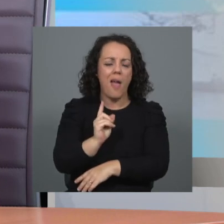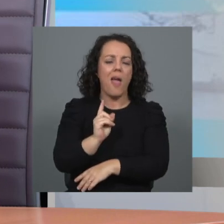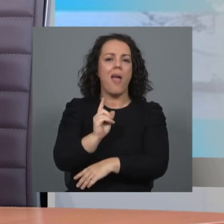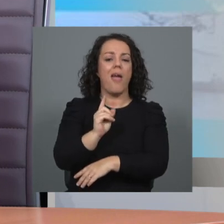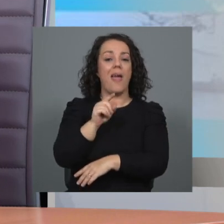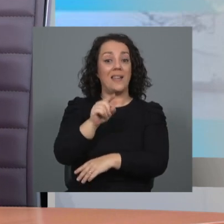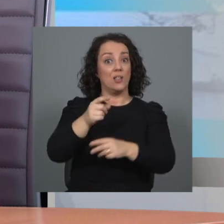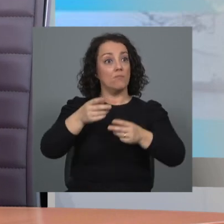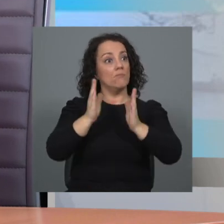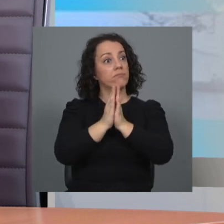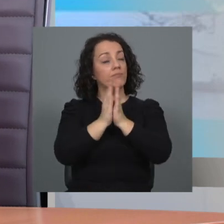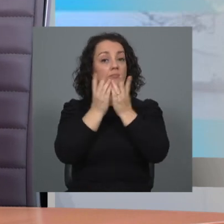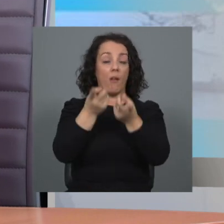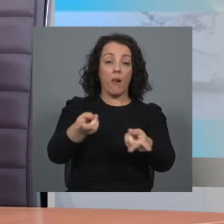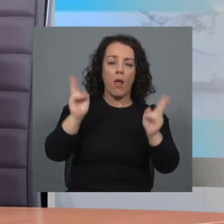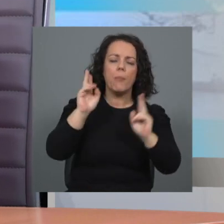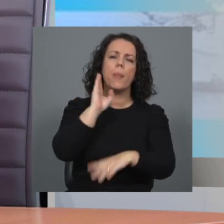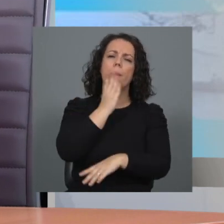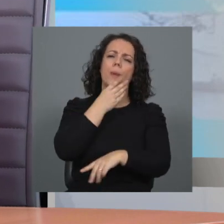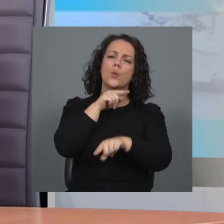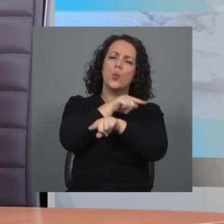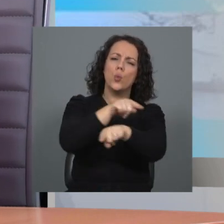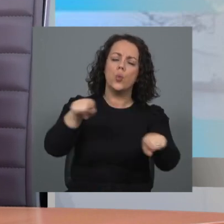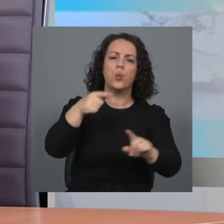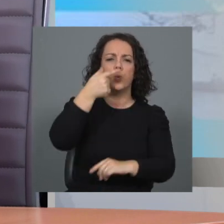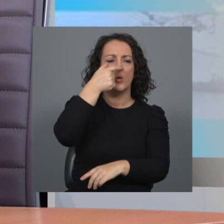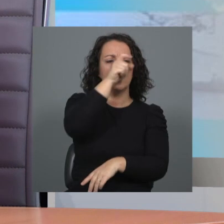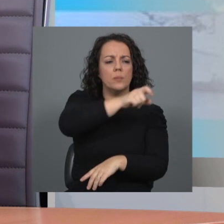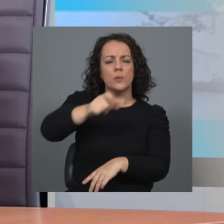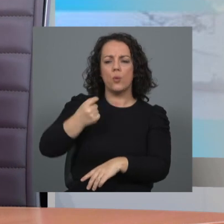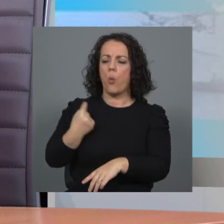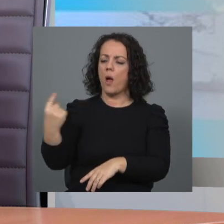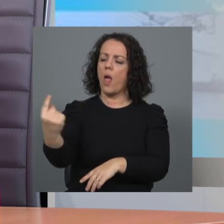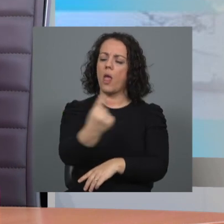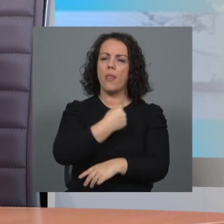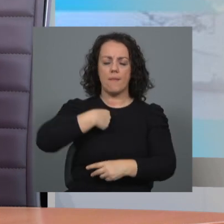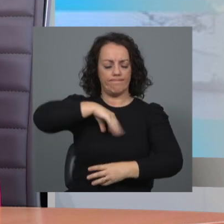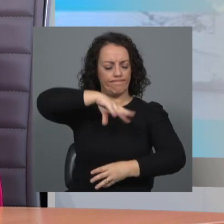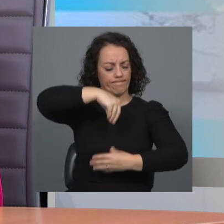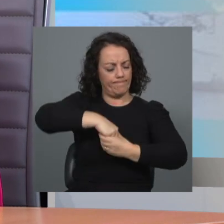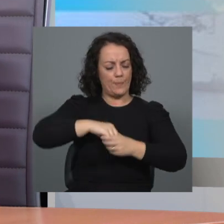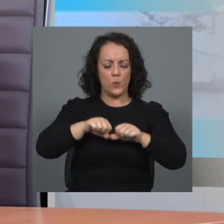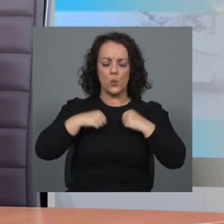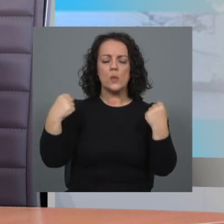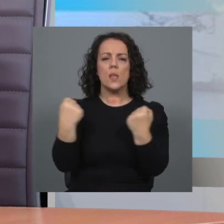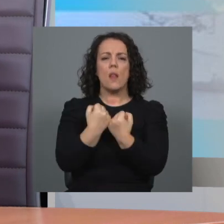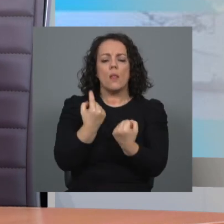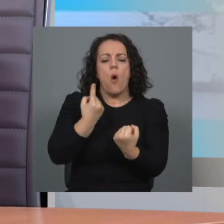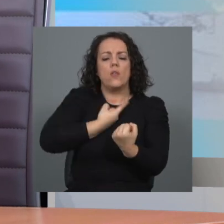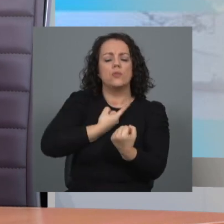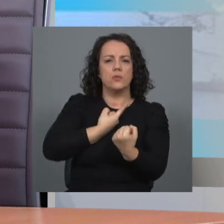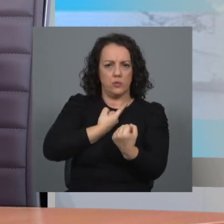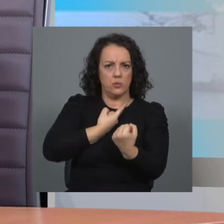inclusive com a forma como cada pessoa está em sociedade, e se cada um não perceber aquilo